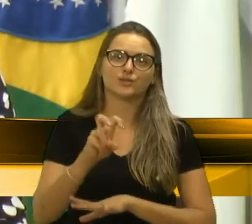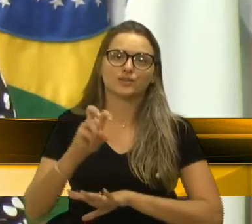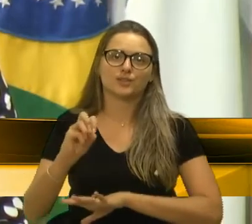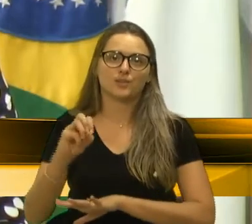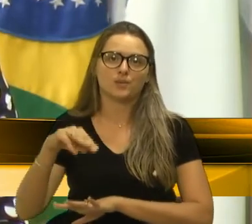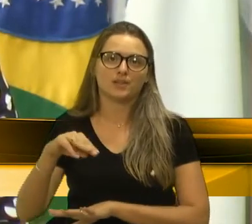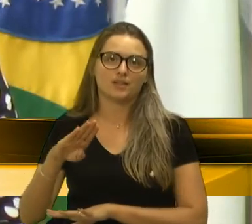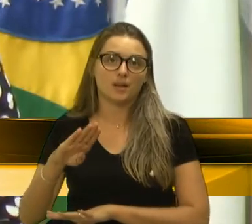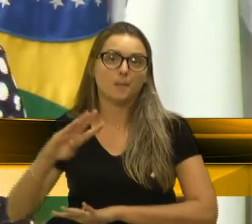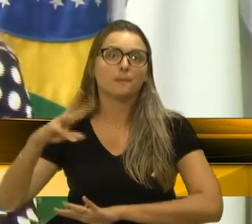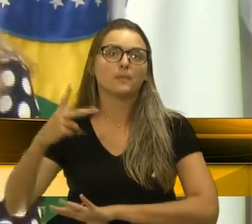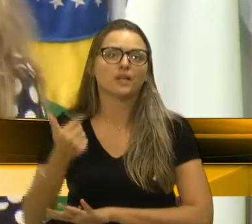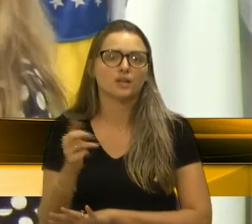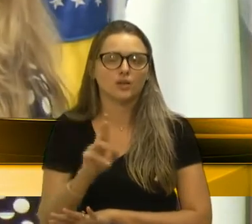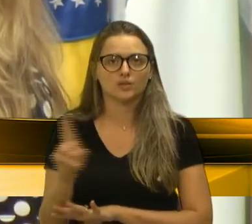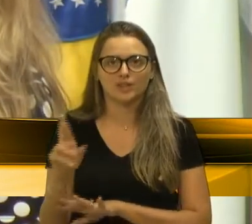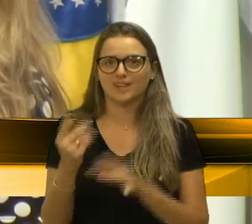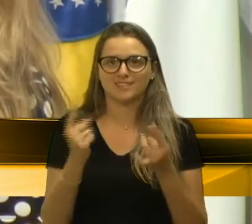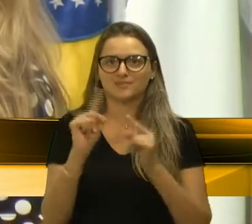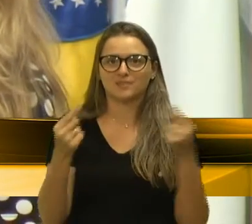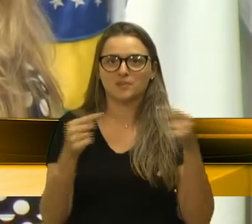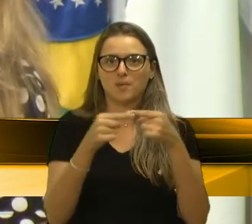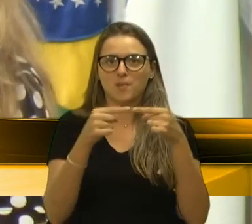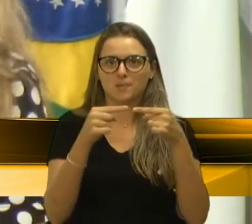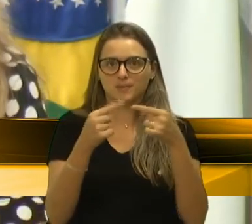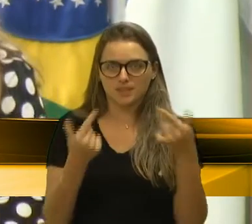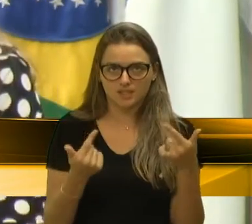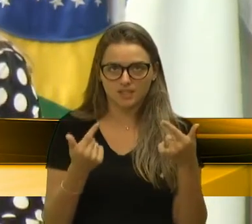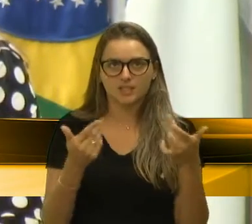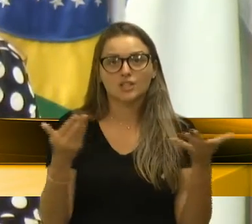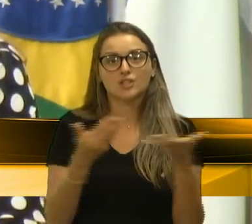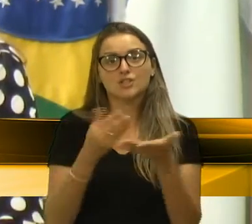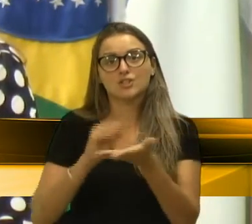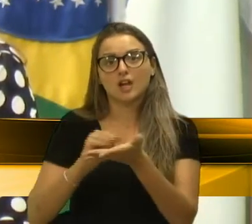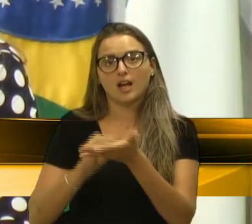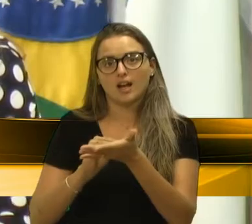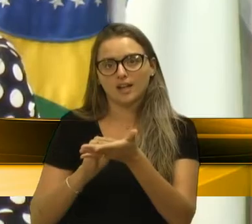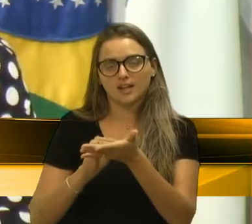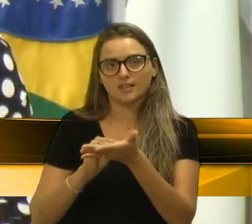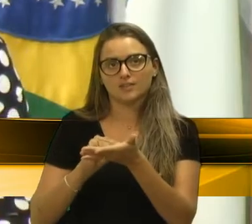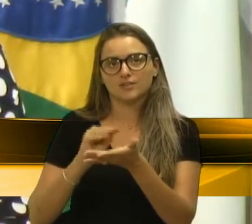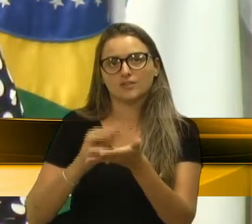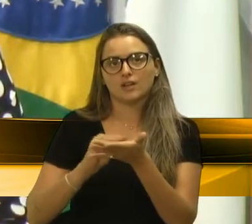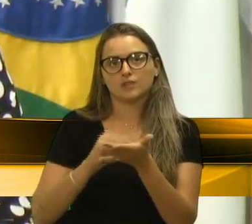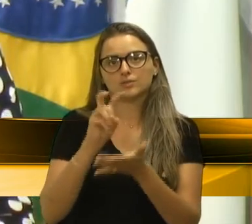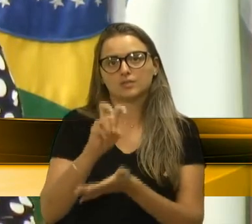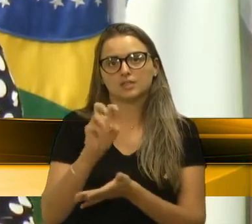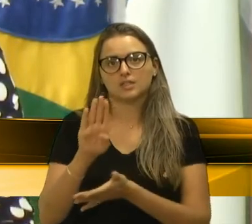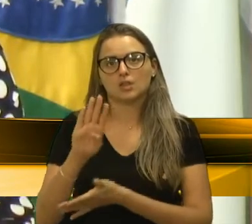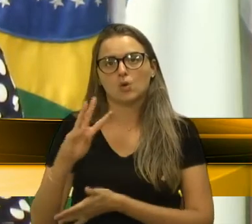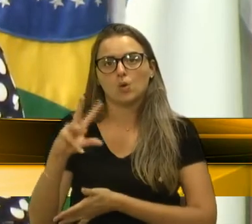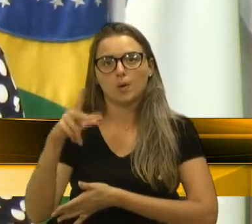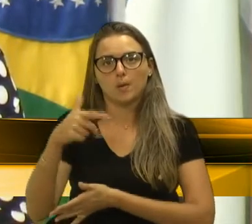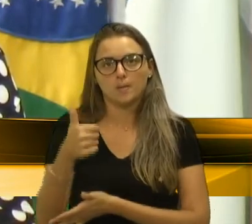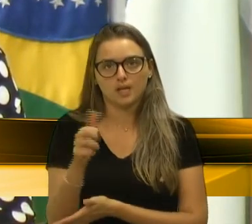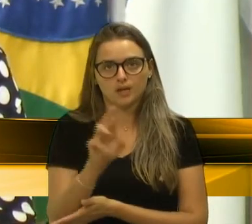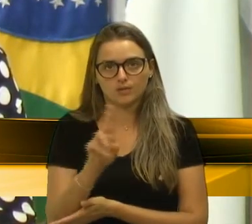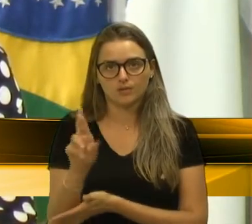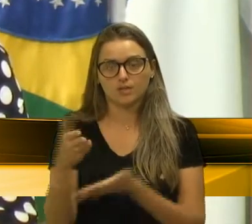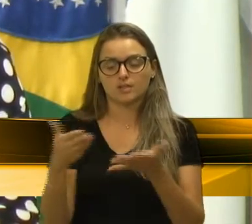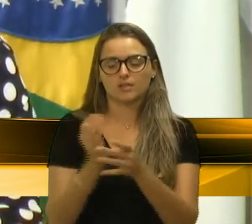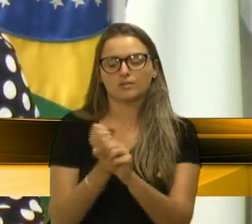bi. Então, nós já temos um déficit no primeiro ano de 5 bi, neste ano de